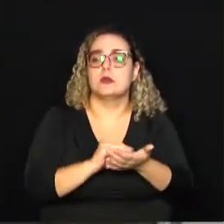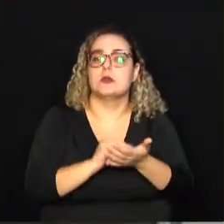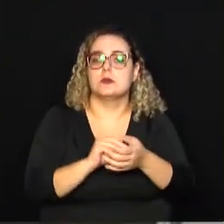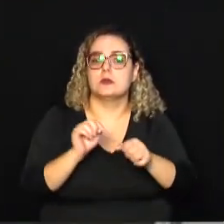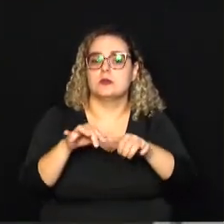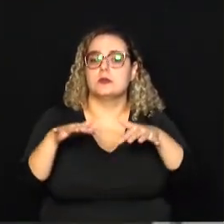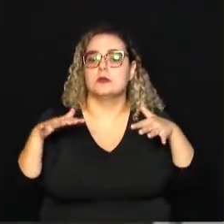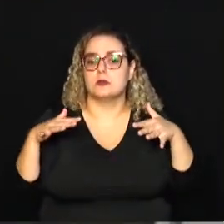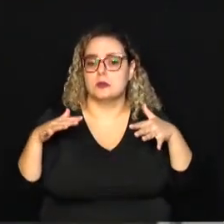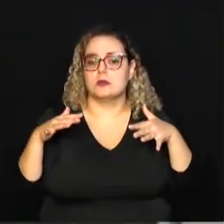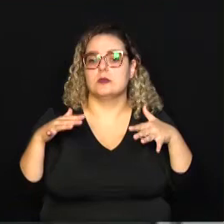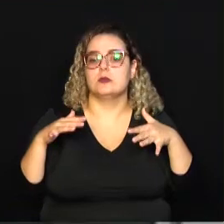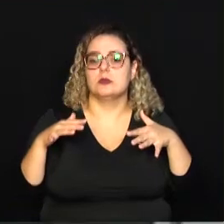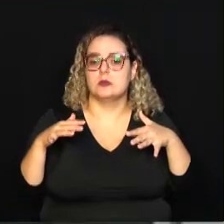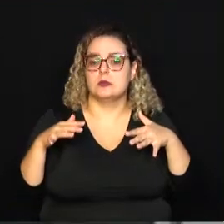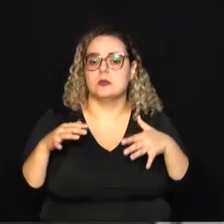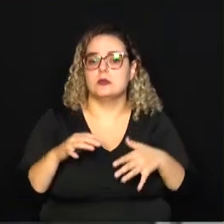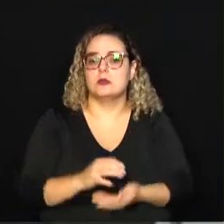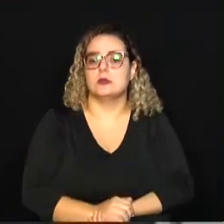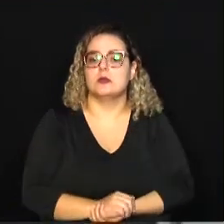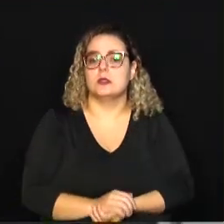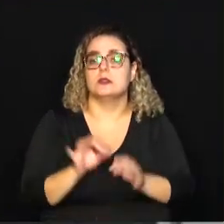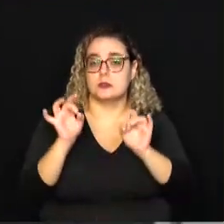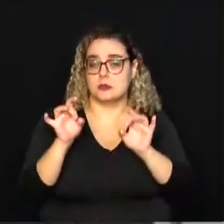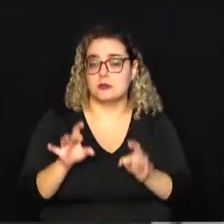na sessão extraordinária,